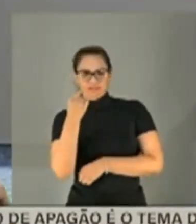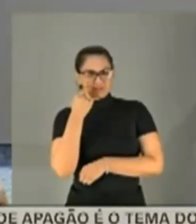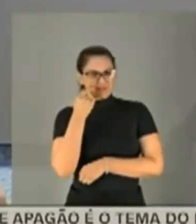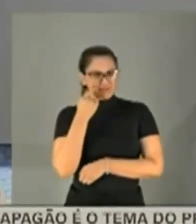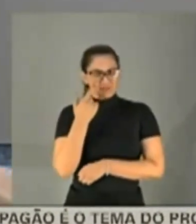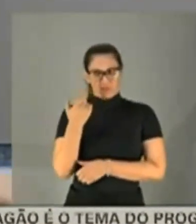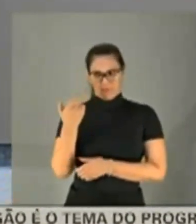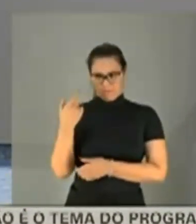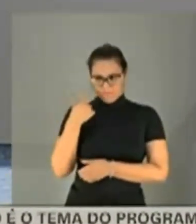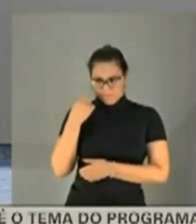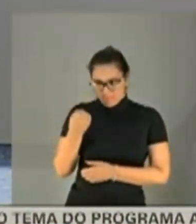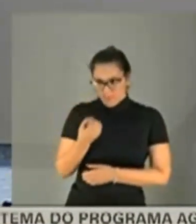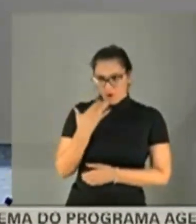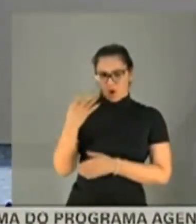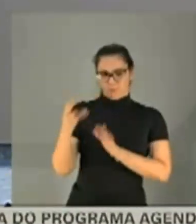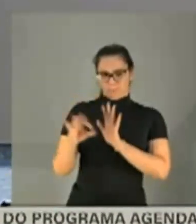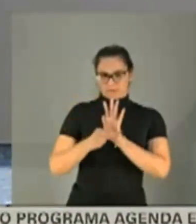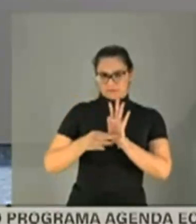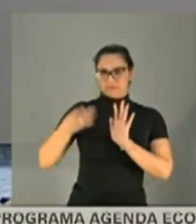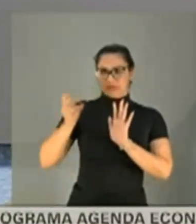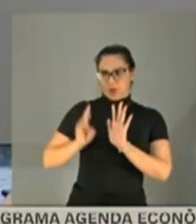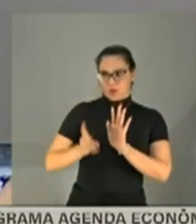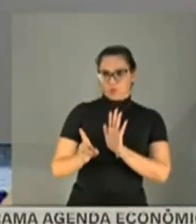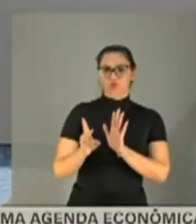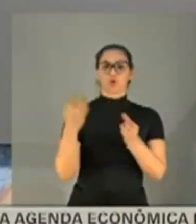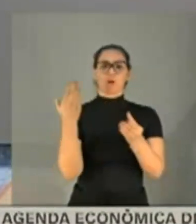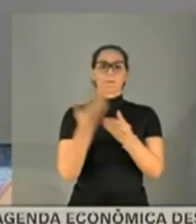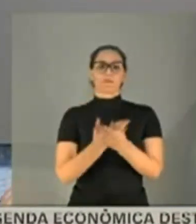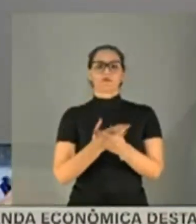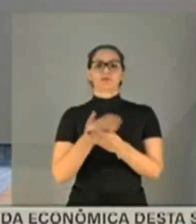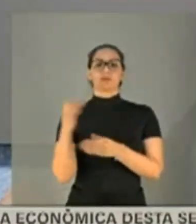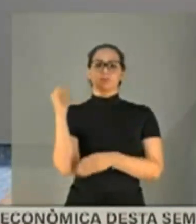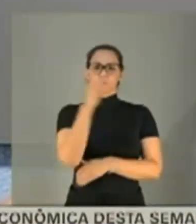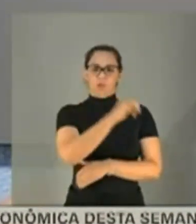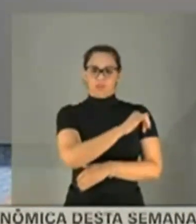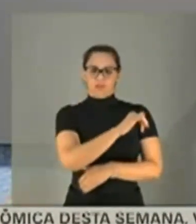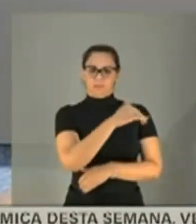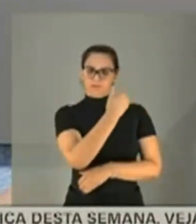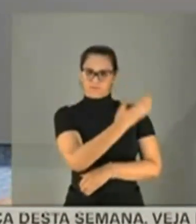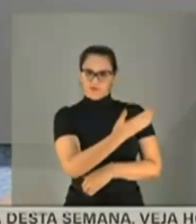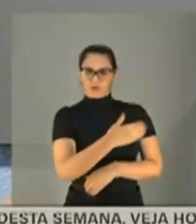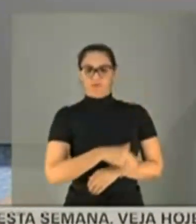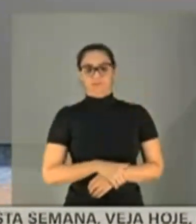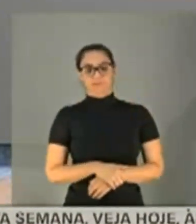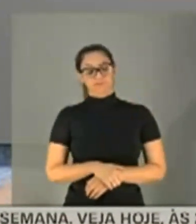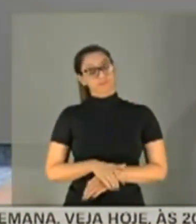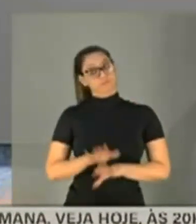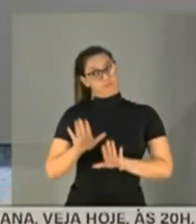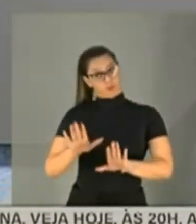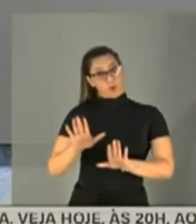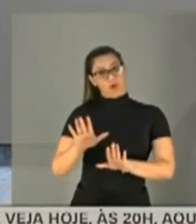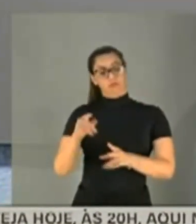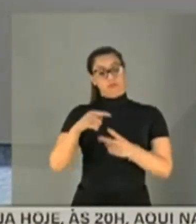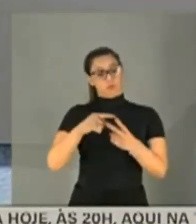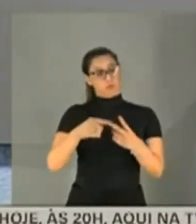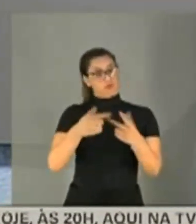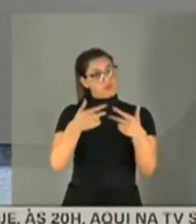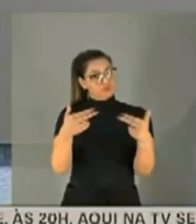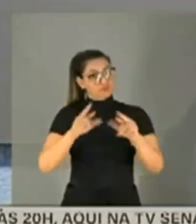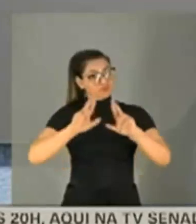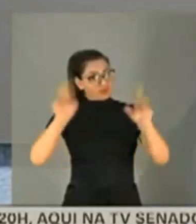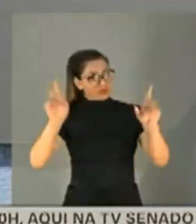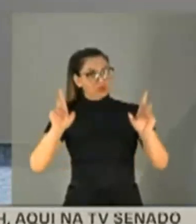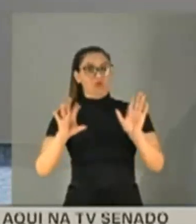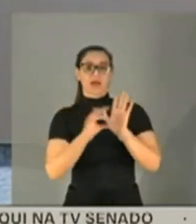a assinar o contrato ou dar prosseguimento ao processo de importação? Então, vamos lá, senador, são questões diferentes. Assinar o contrato, até